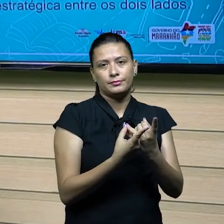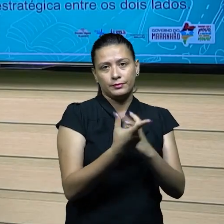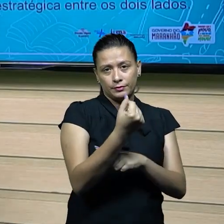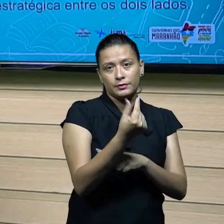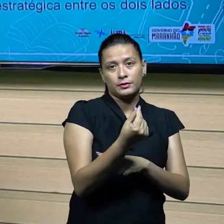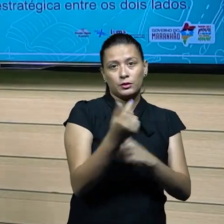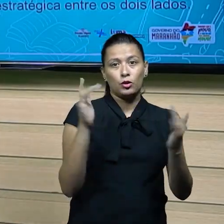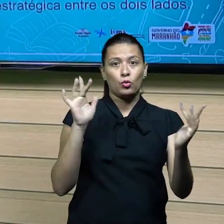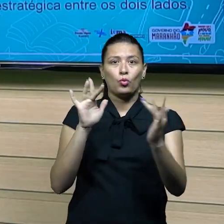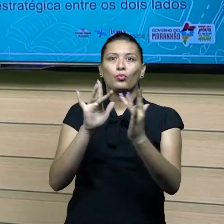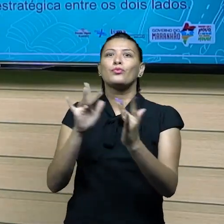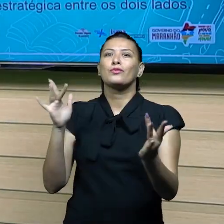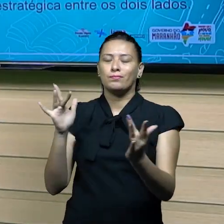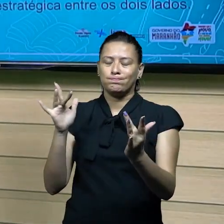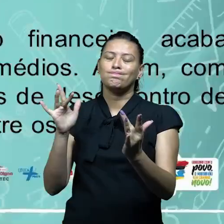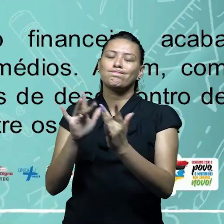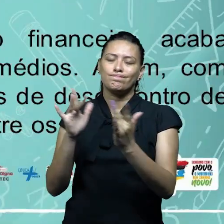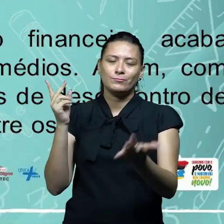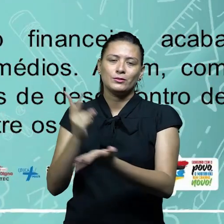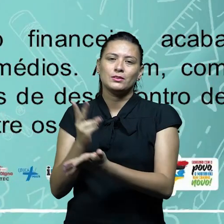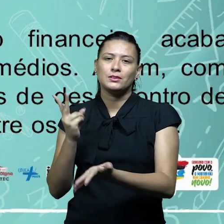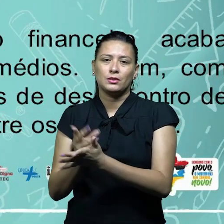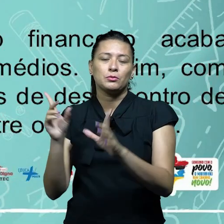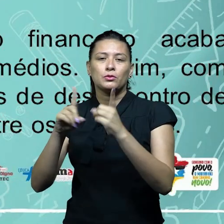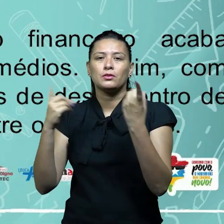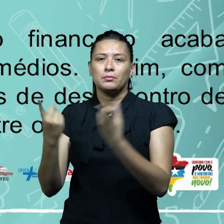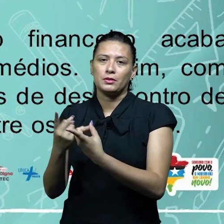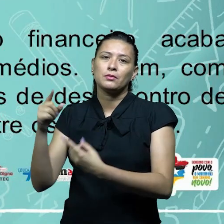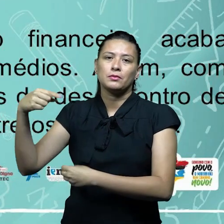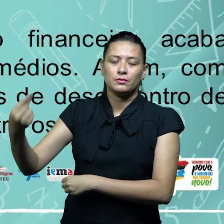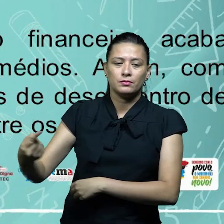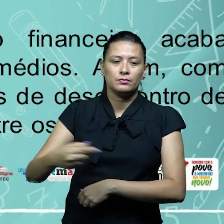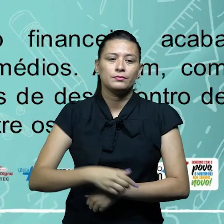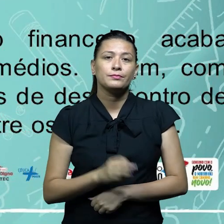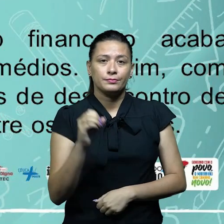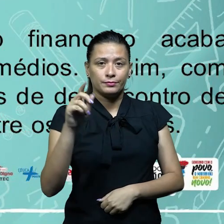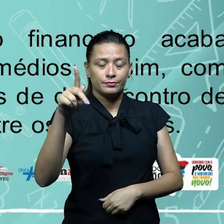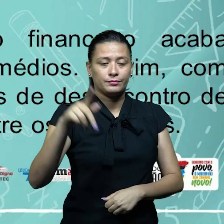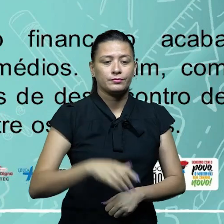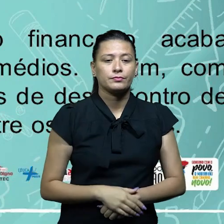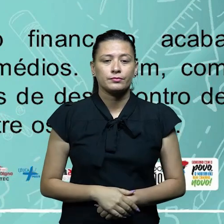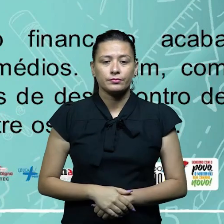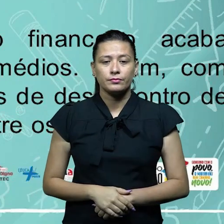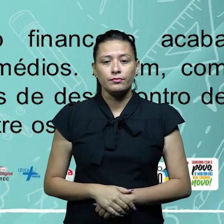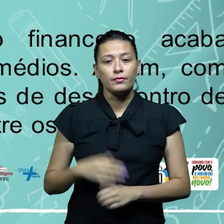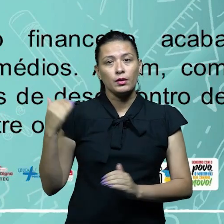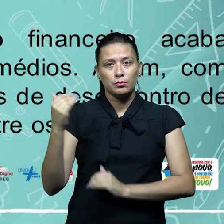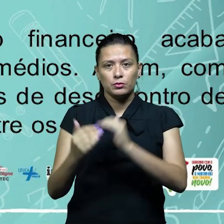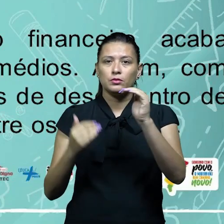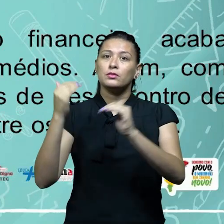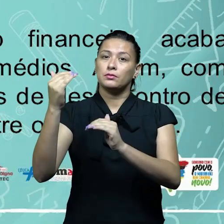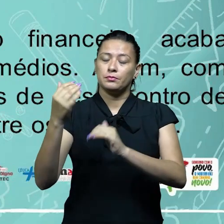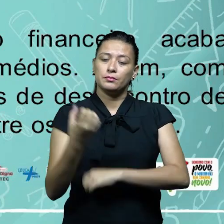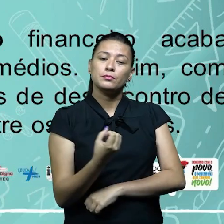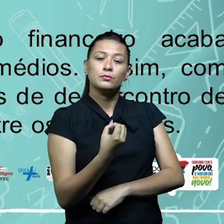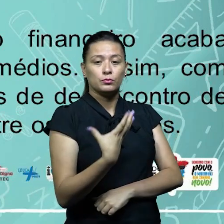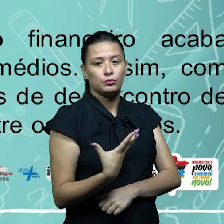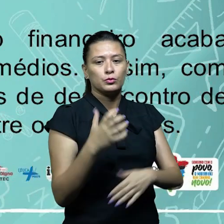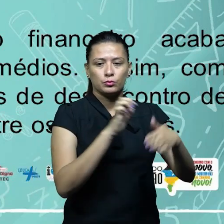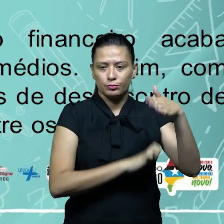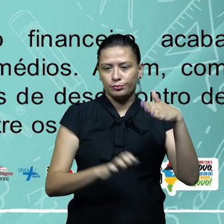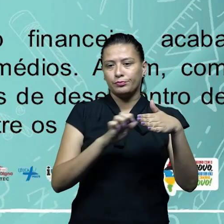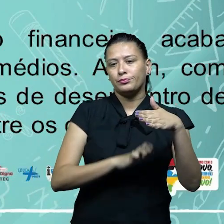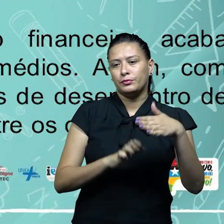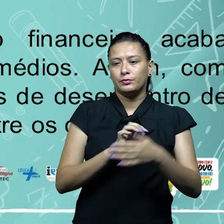os outros setores, ok? Dando continuidade, ó. Para um bom desempenho da empresa, o